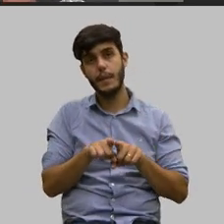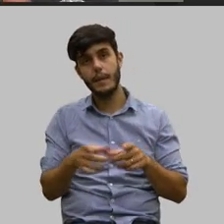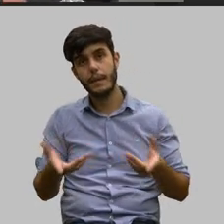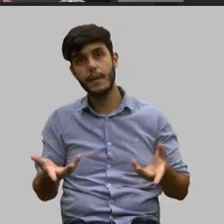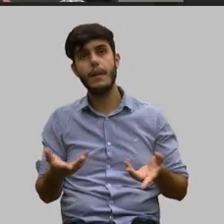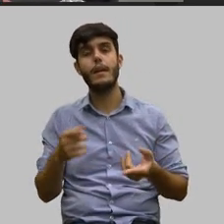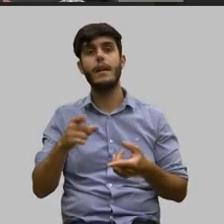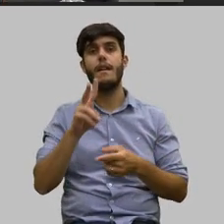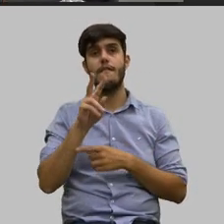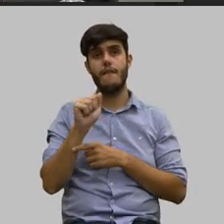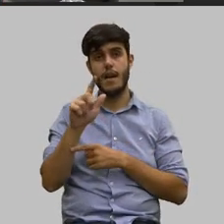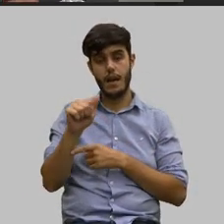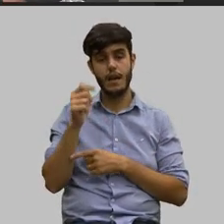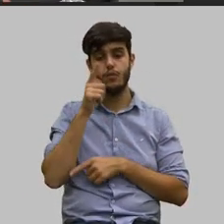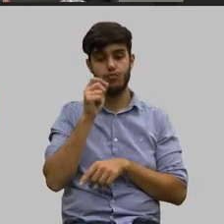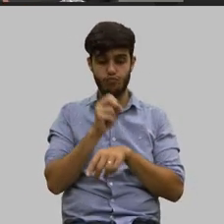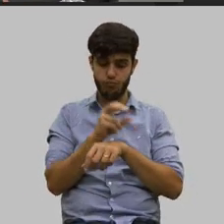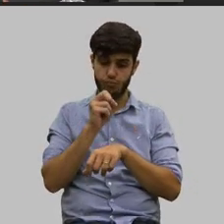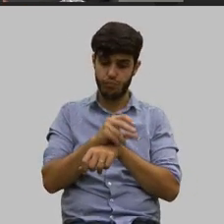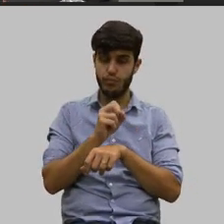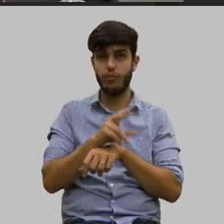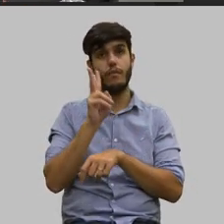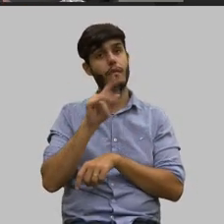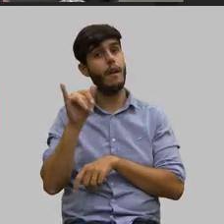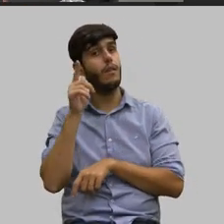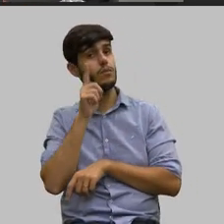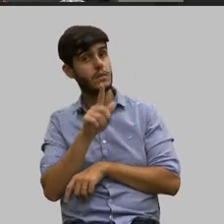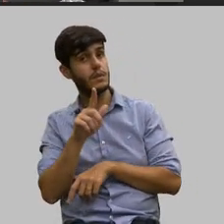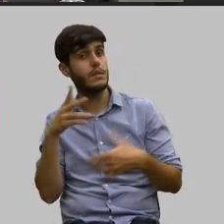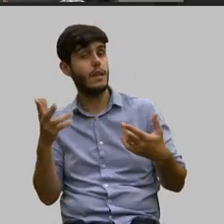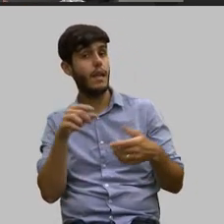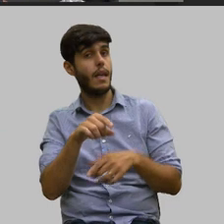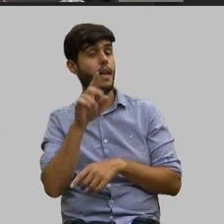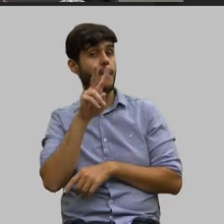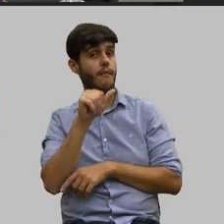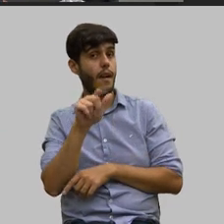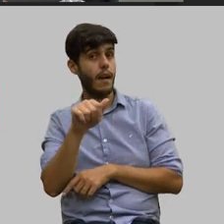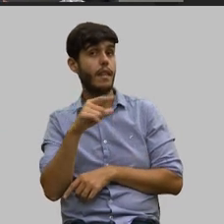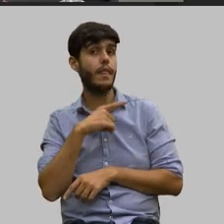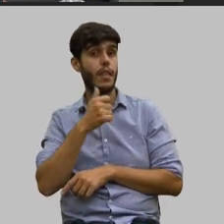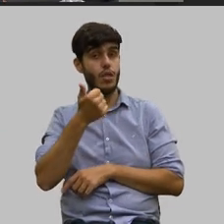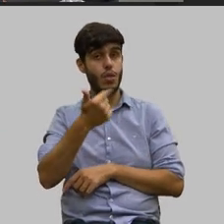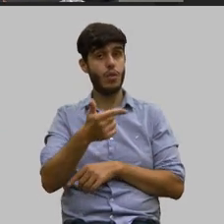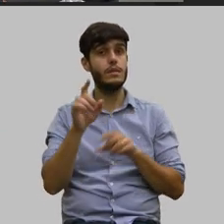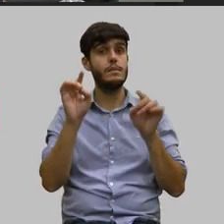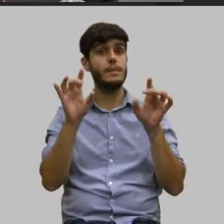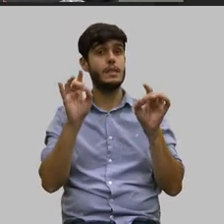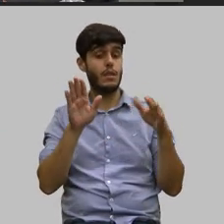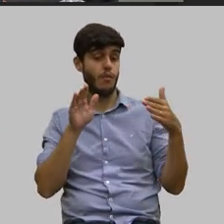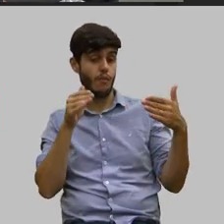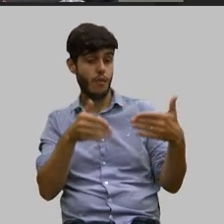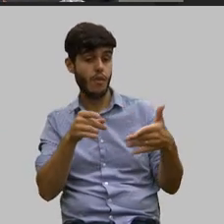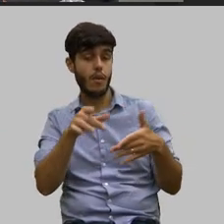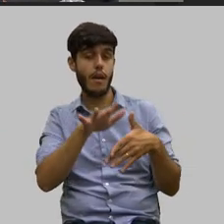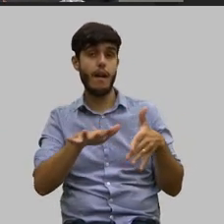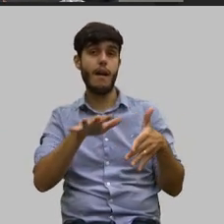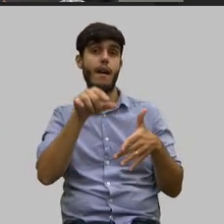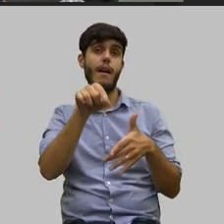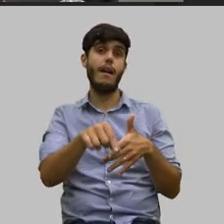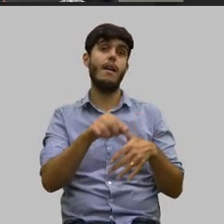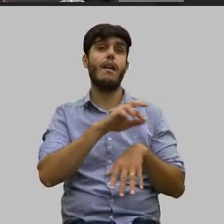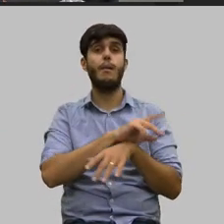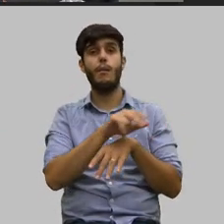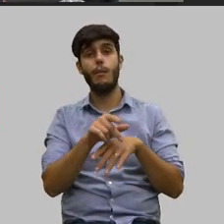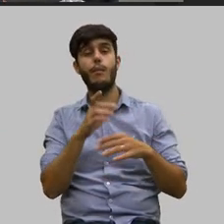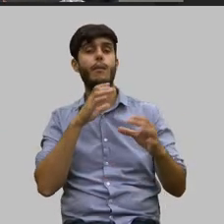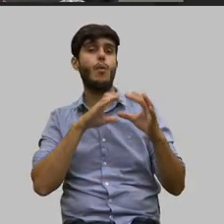número de vagas ela vai ser atendida sendo que dessas vagas a gente separou 12 especialistas paraas diversas áreas entre eh